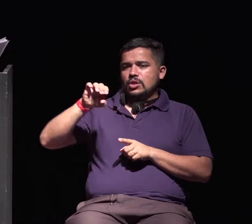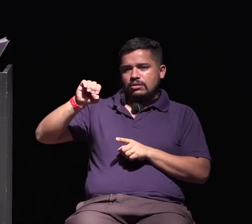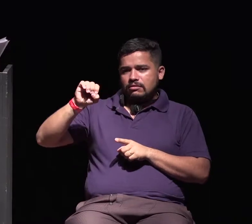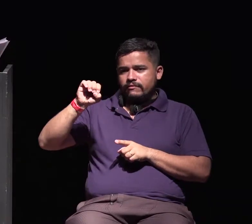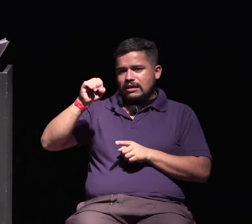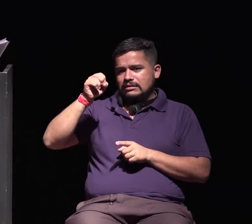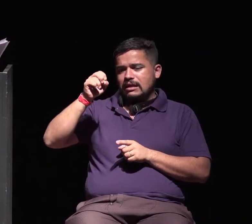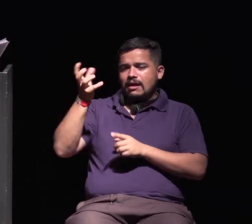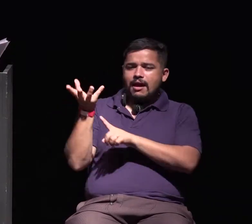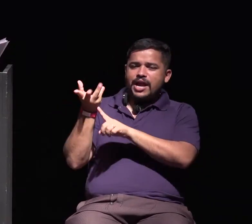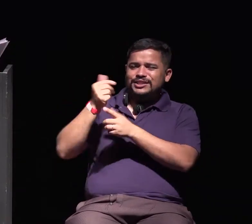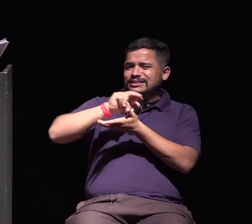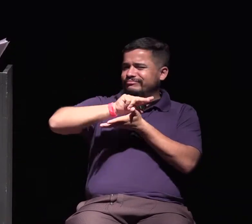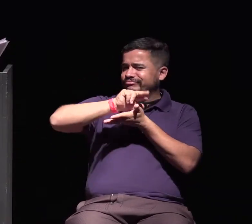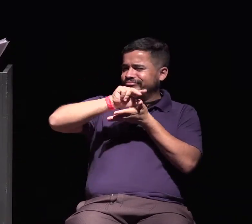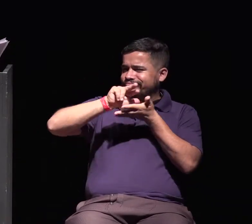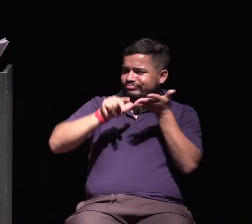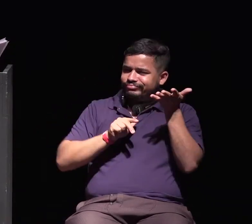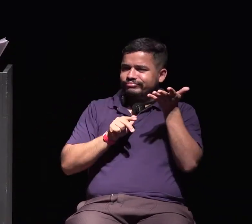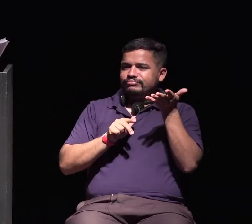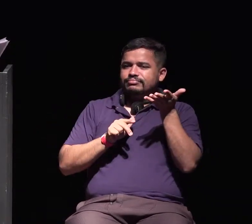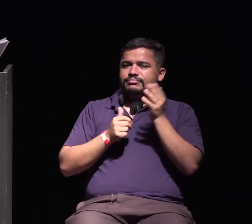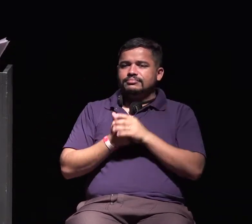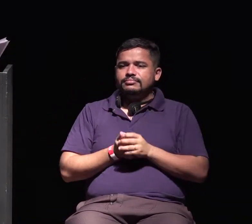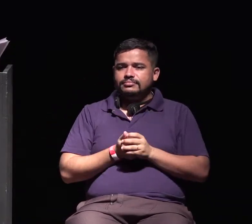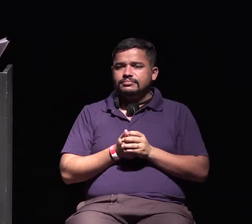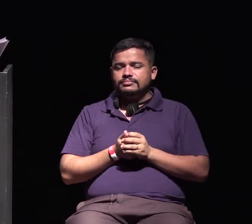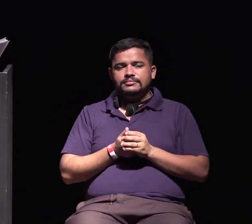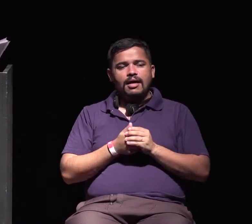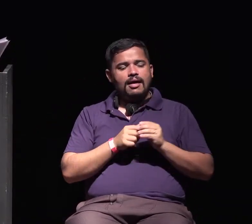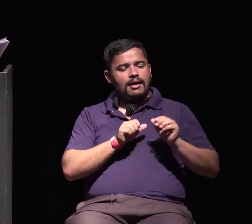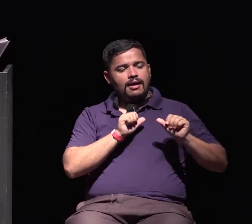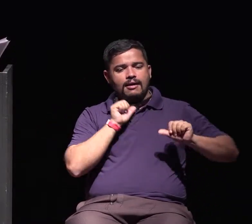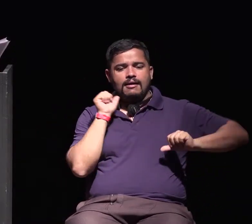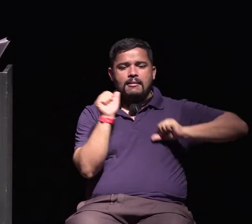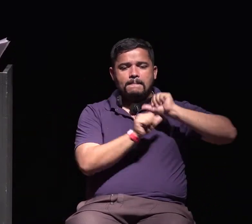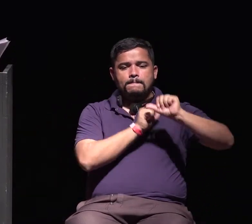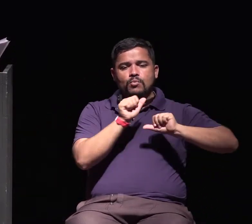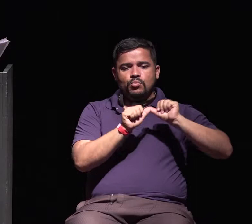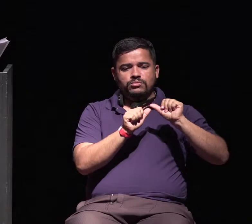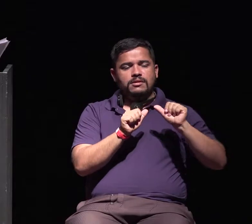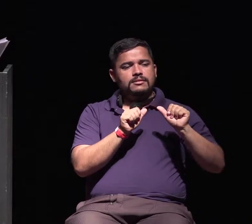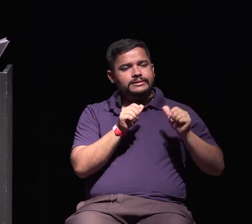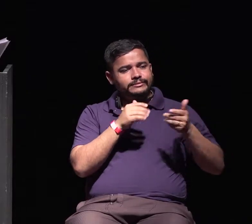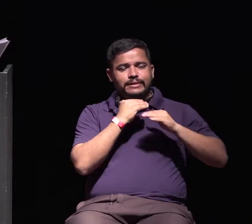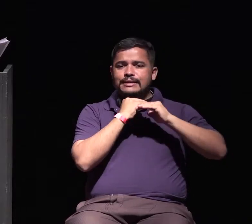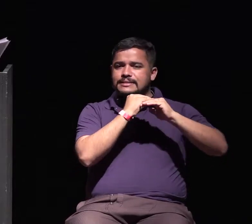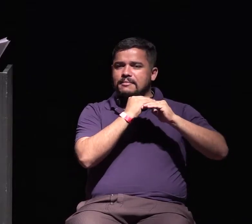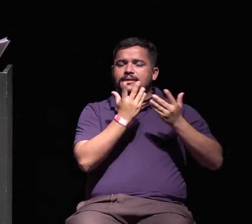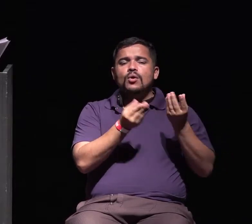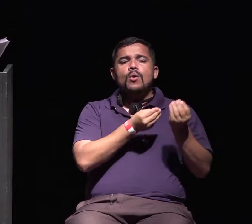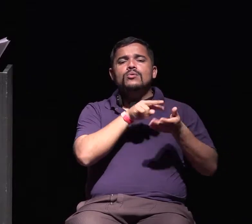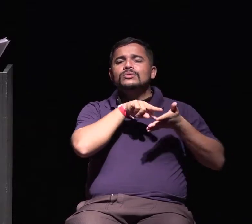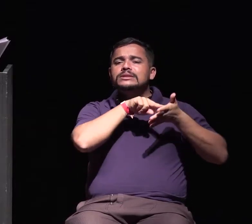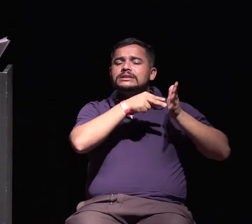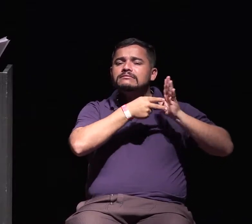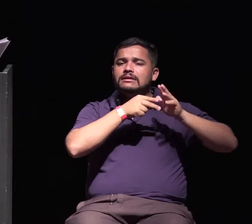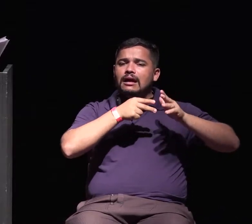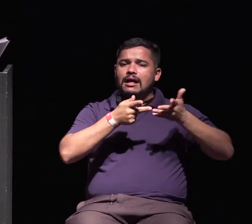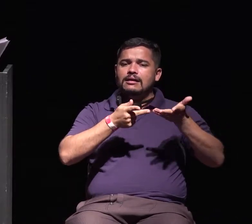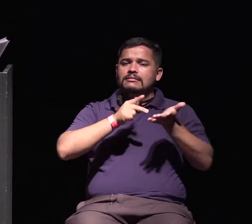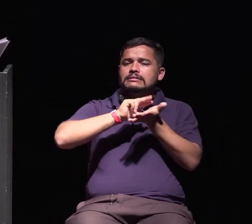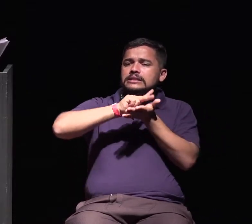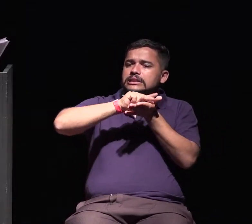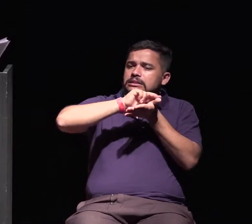diversos artistas realizam uma espécie de quebra na moldura da cena, levando a importantes discussões sobre o significado da ideologia da